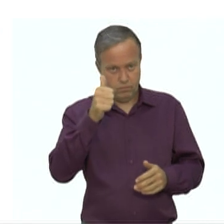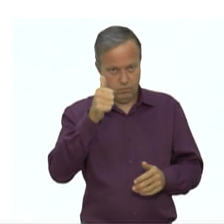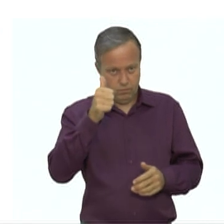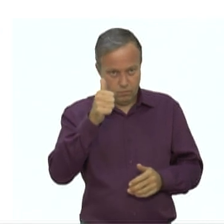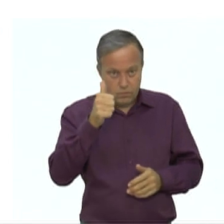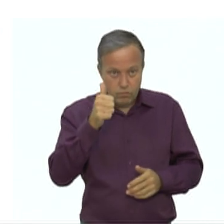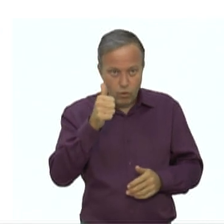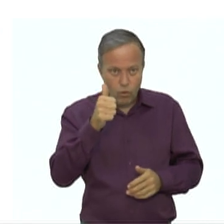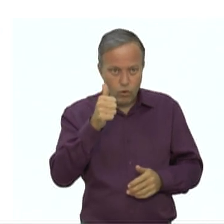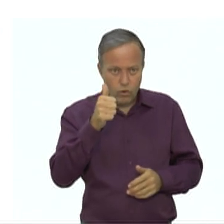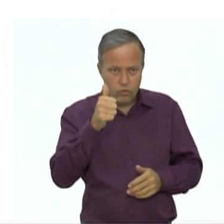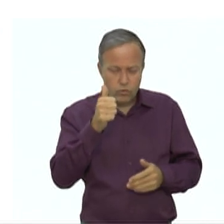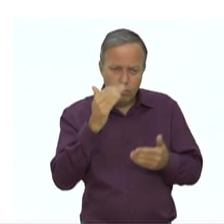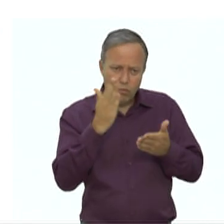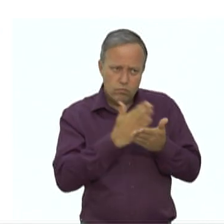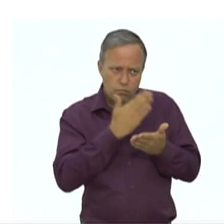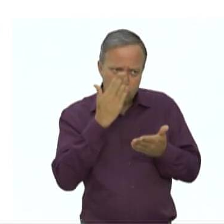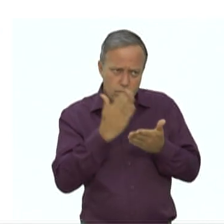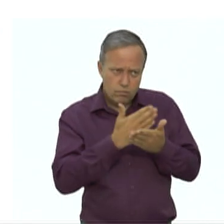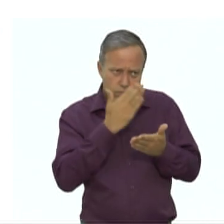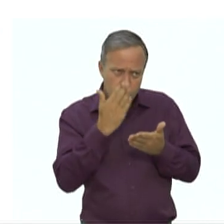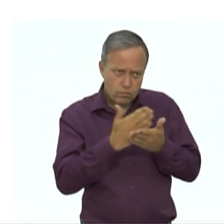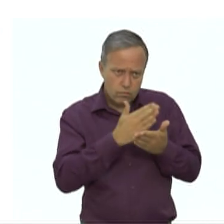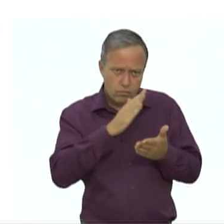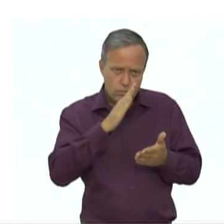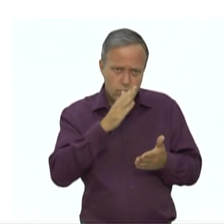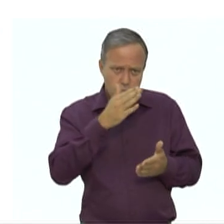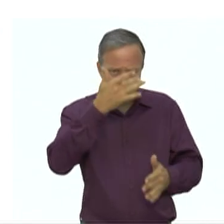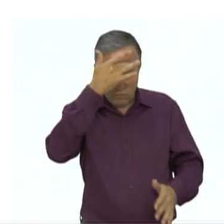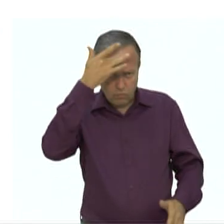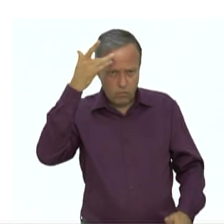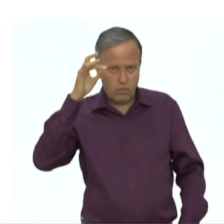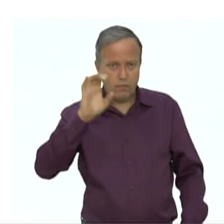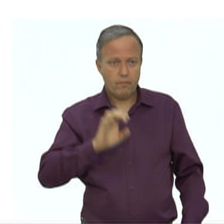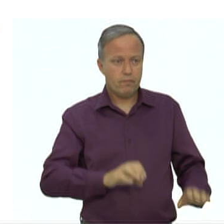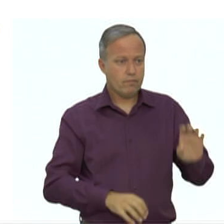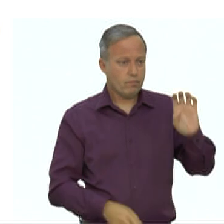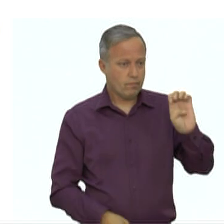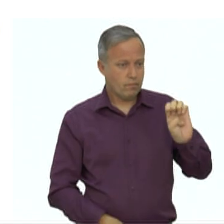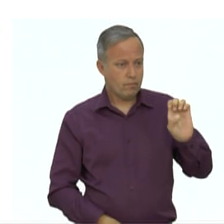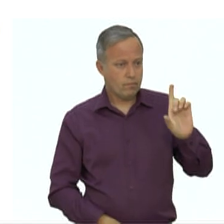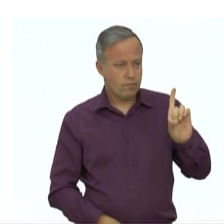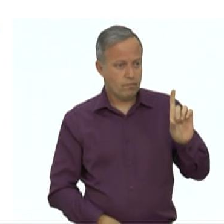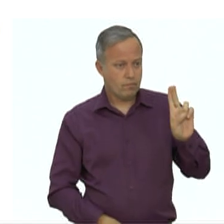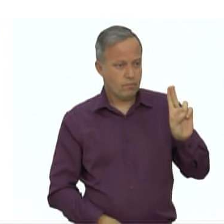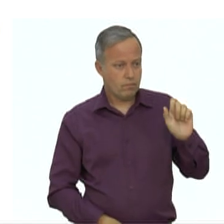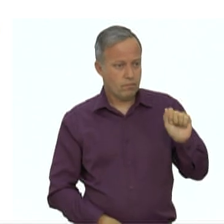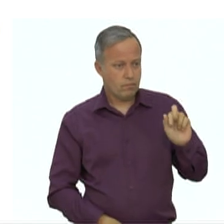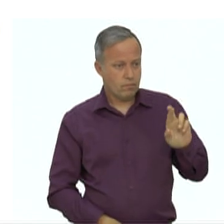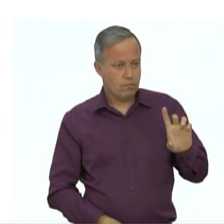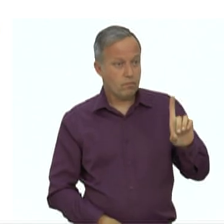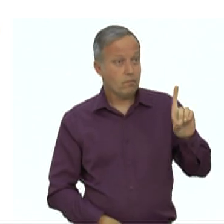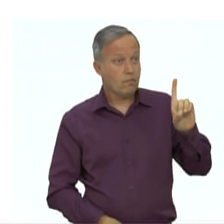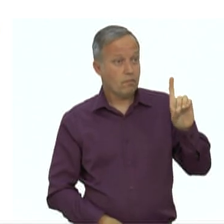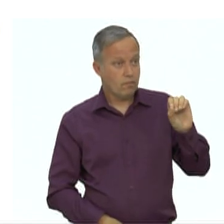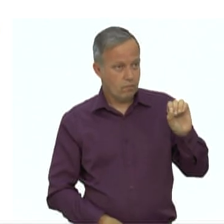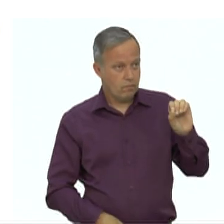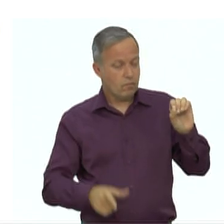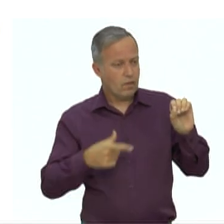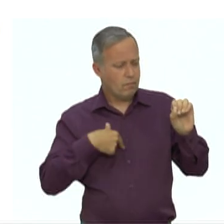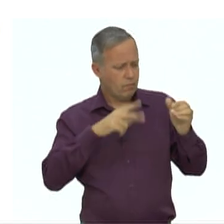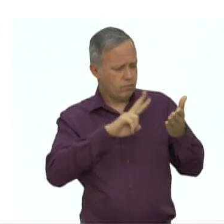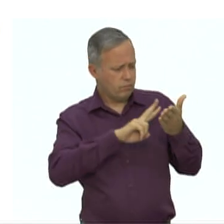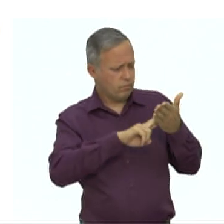a biografia e a vida do autor Eduardo Galeano. Lemos um texto, fizemos